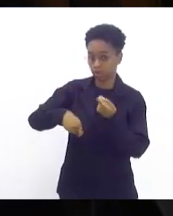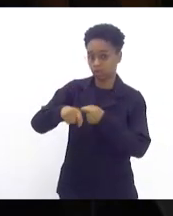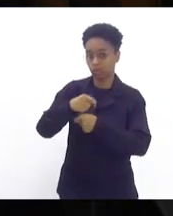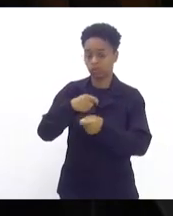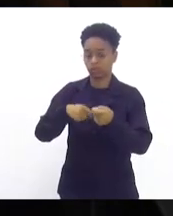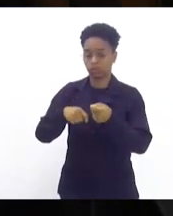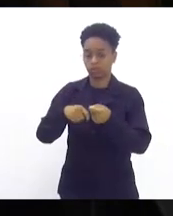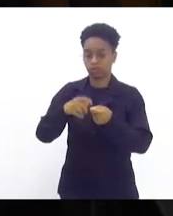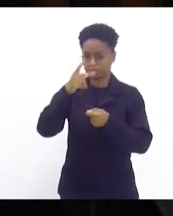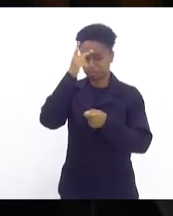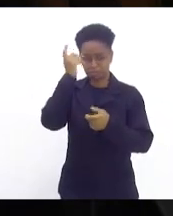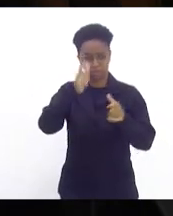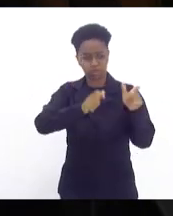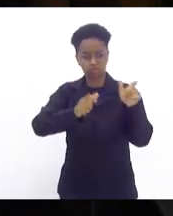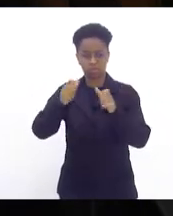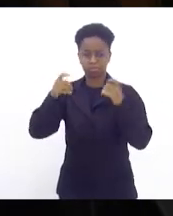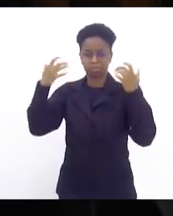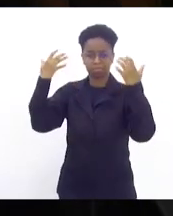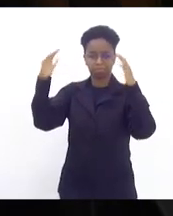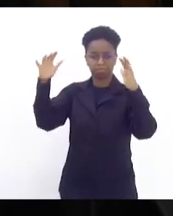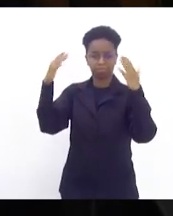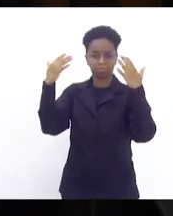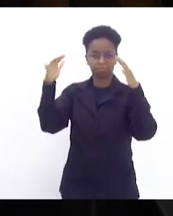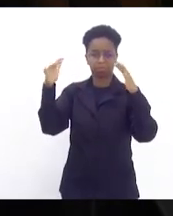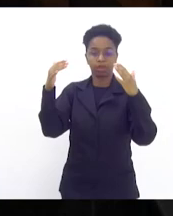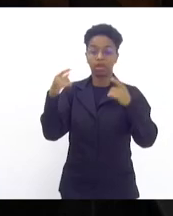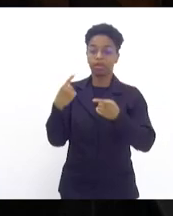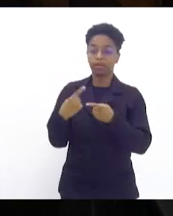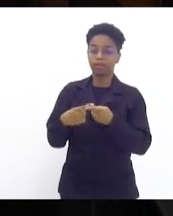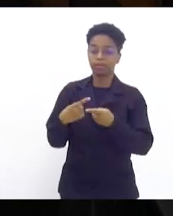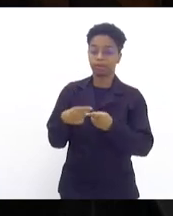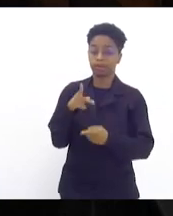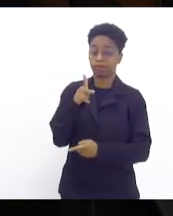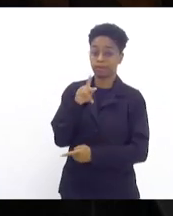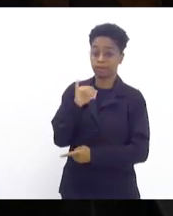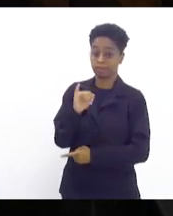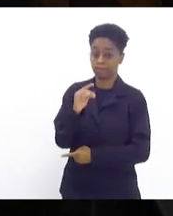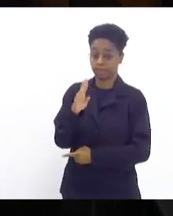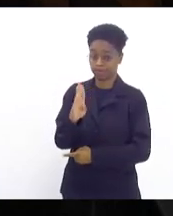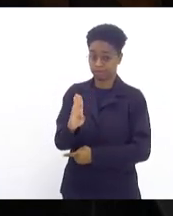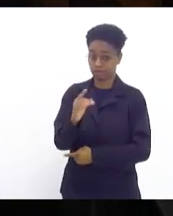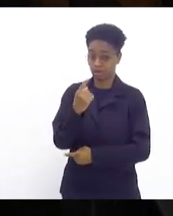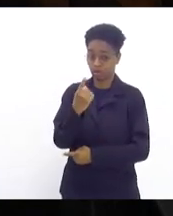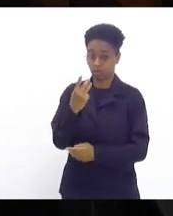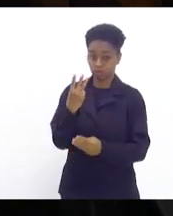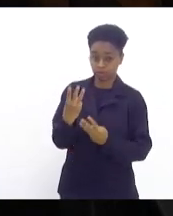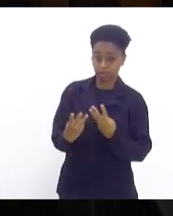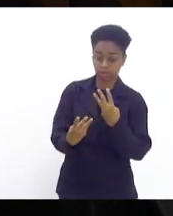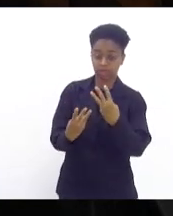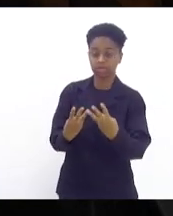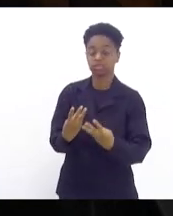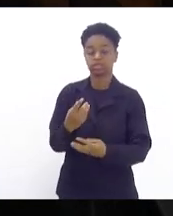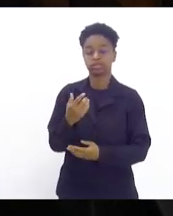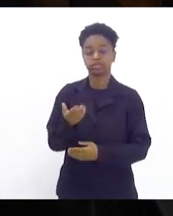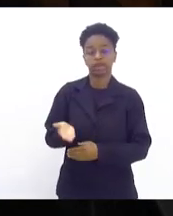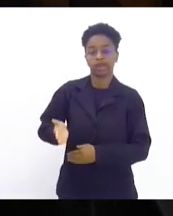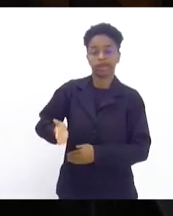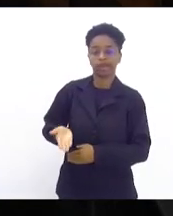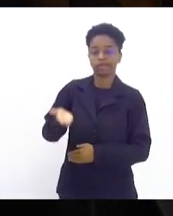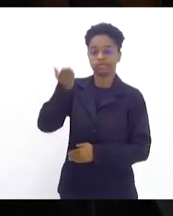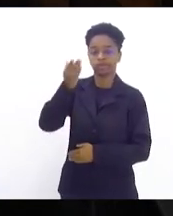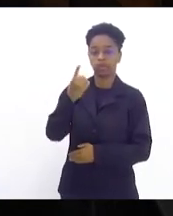festeja-se porque o PIB num trimestre cresceu 1,9%